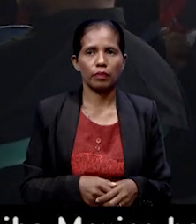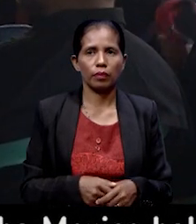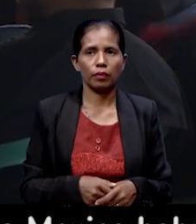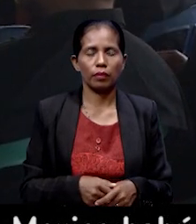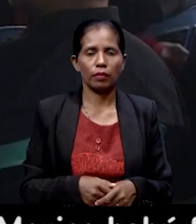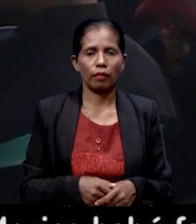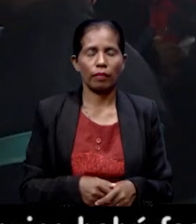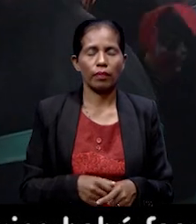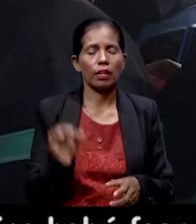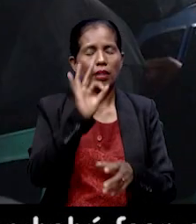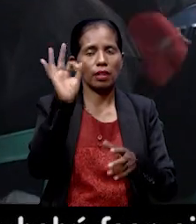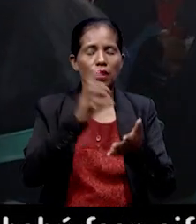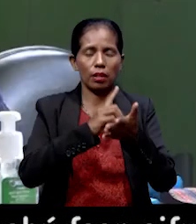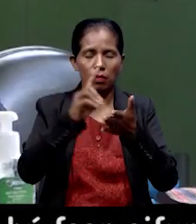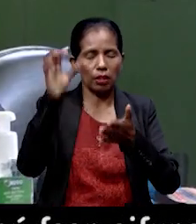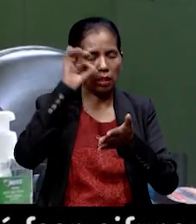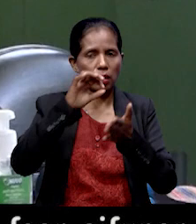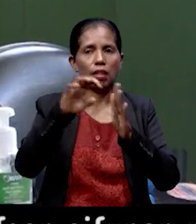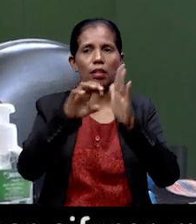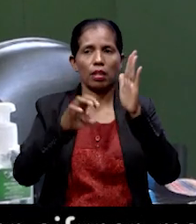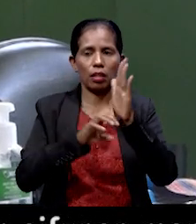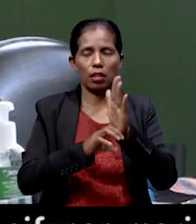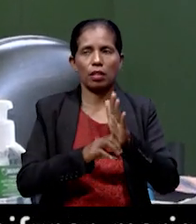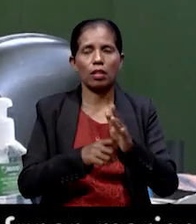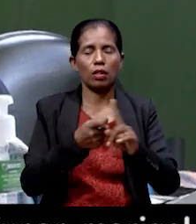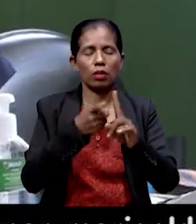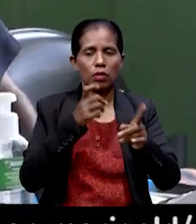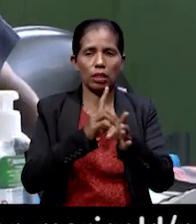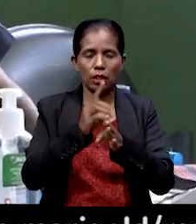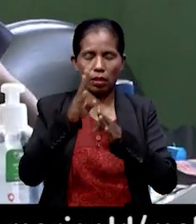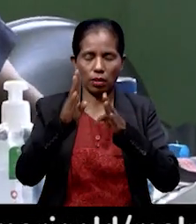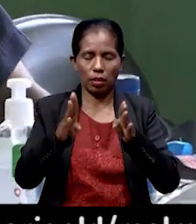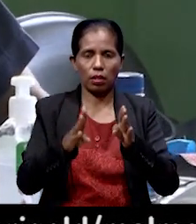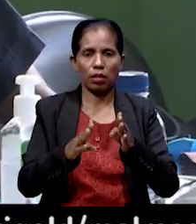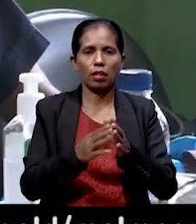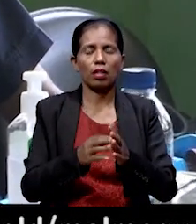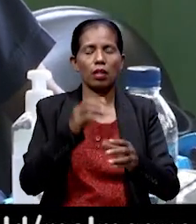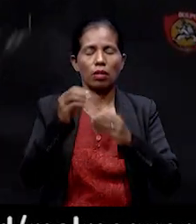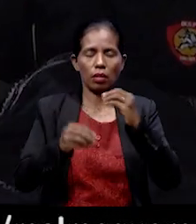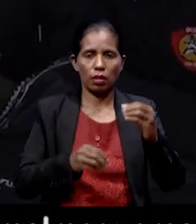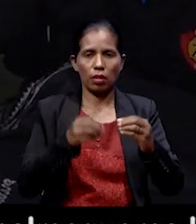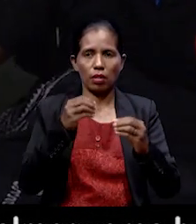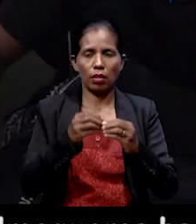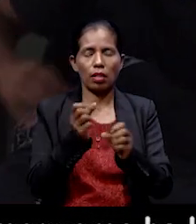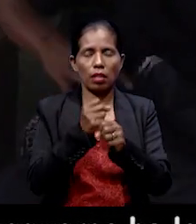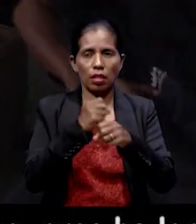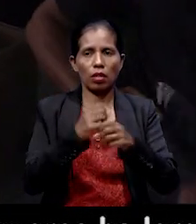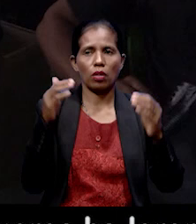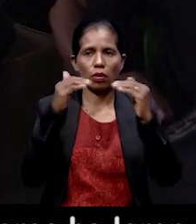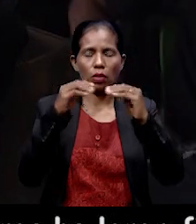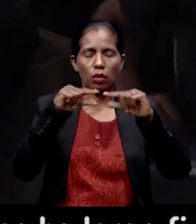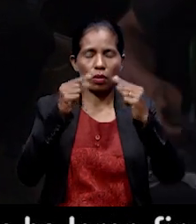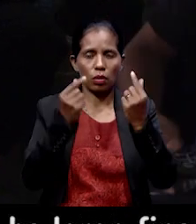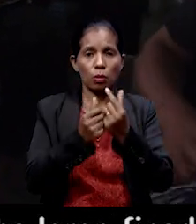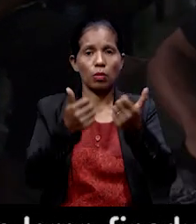E a sexta semana, né, Secretaria de Estado de Proteção Civil, Leúcio Direção Prevenção Conflitos Comunitária, Halo Diálogo, o Grupo